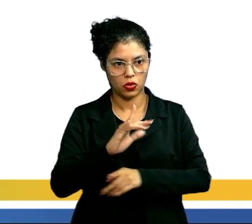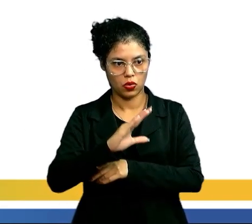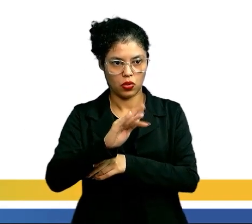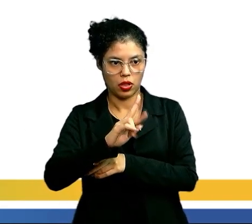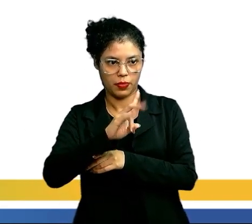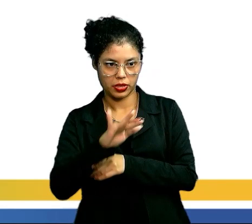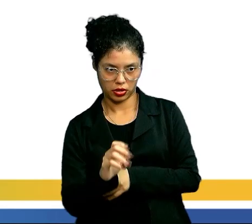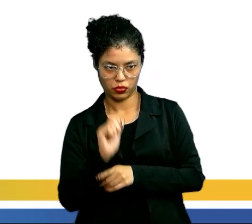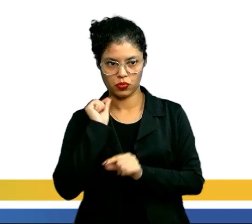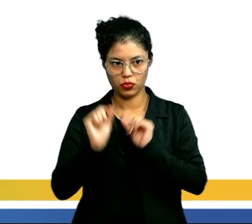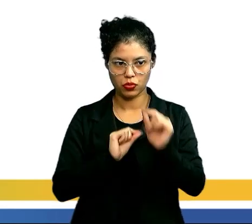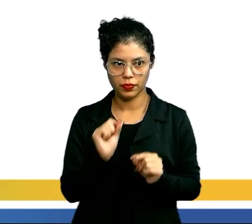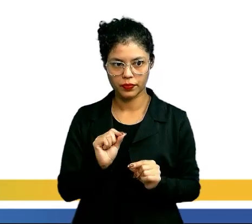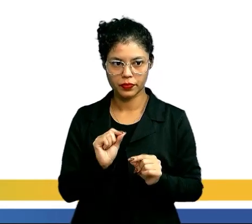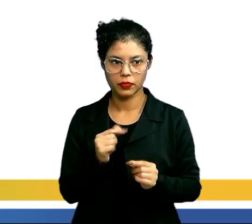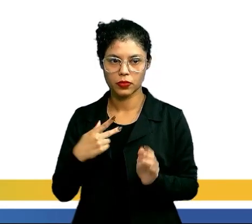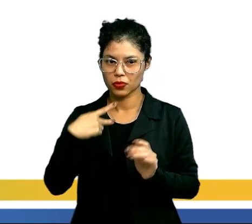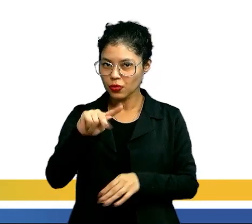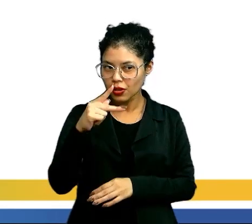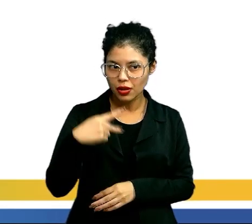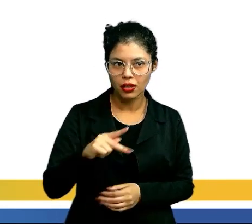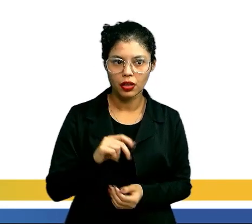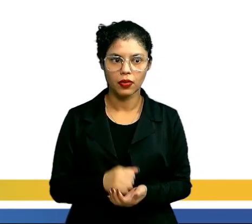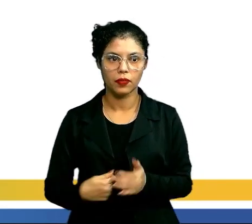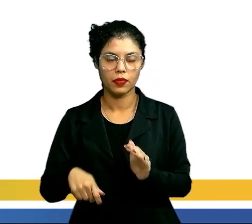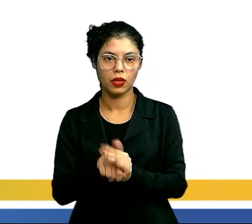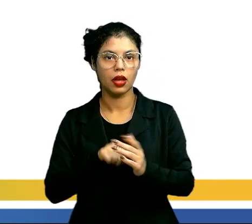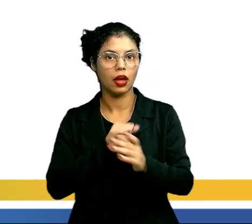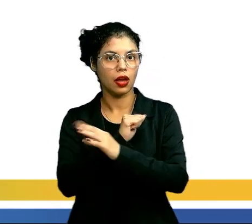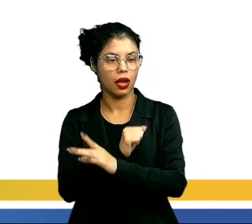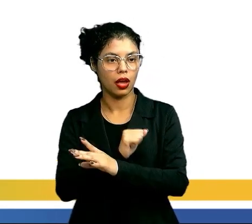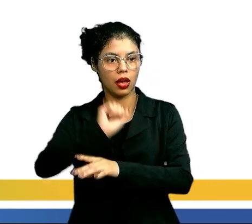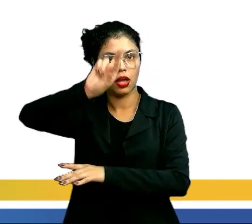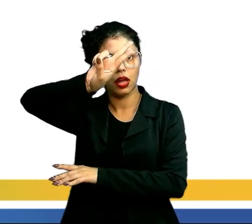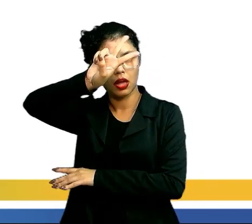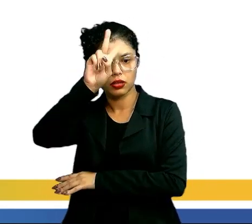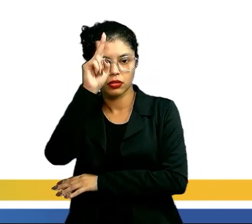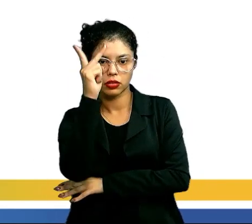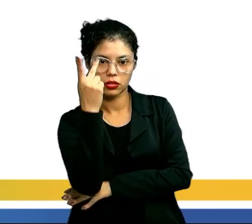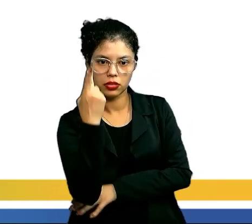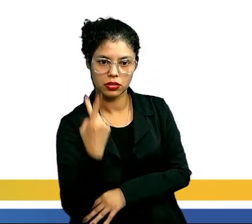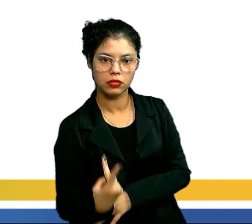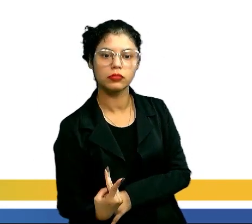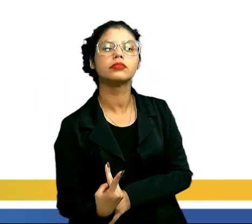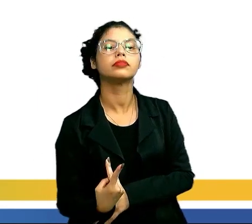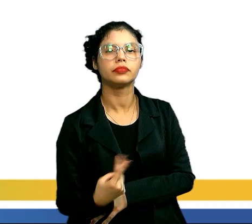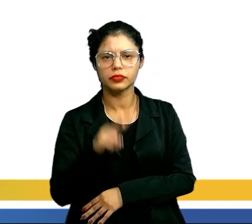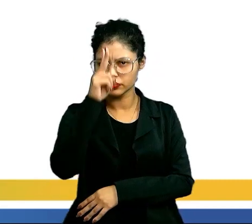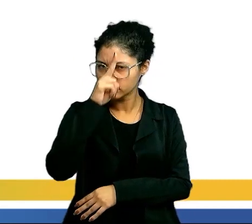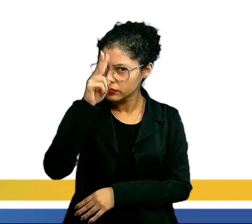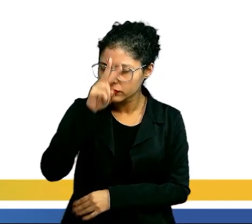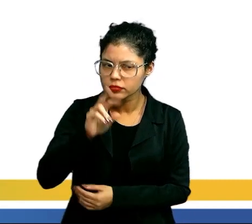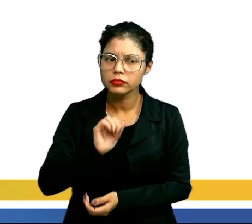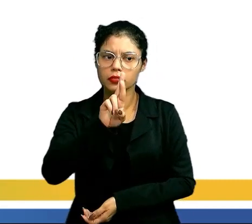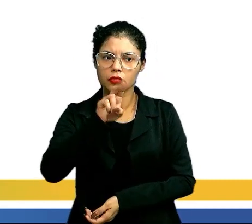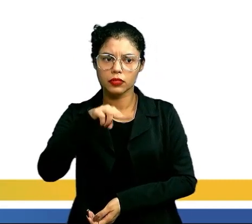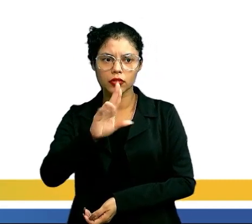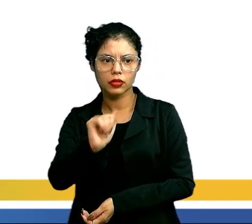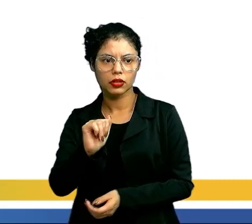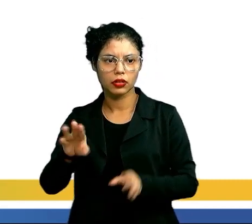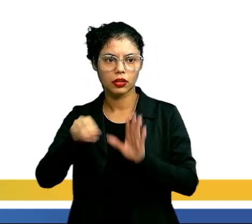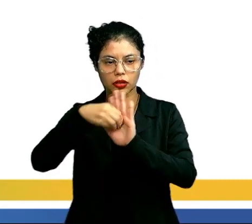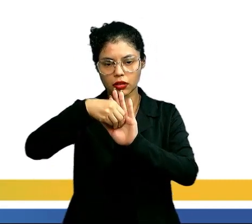nucleocapsídeo. O seu ácido nucleico é o RNA. Lembra que eu falei? Vai ver a ação